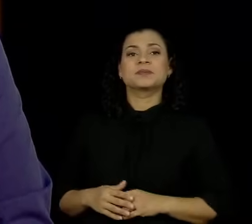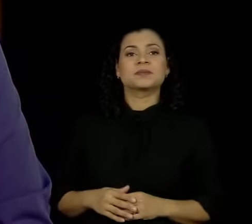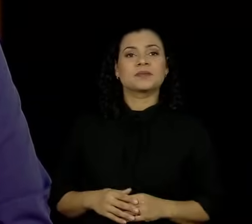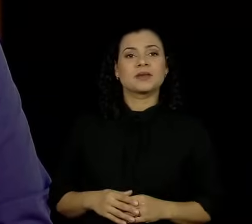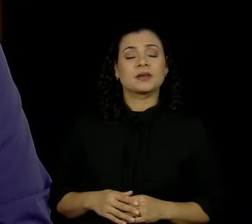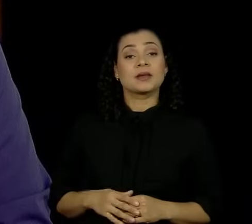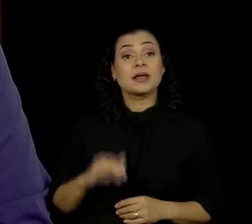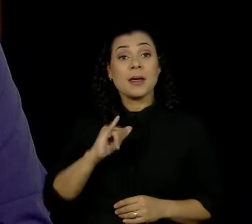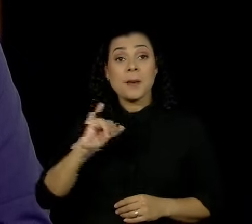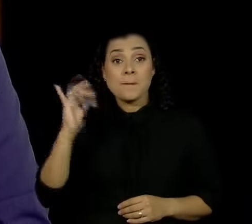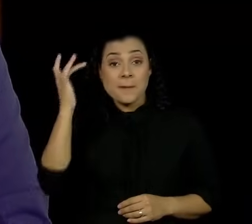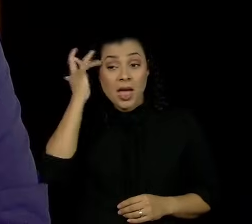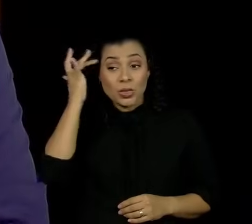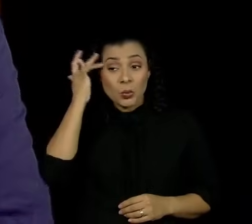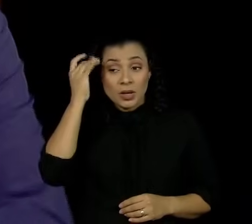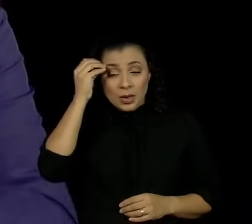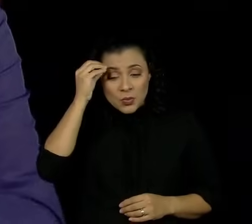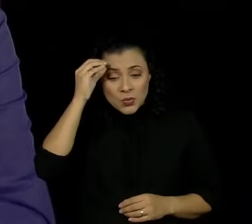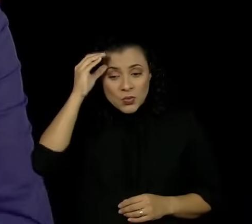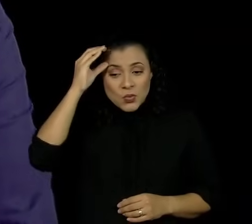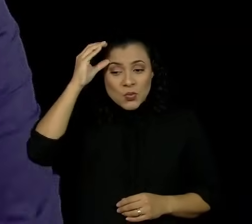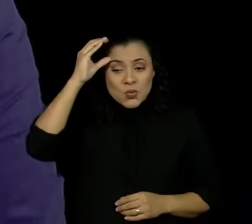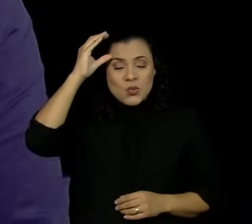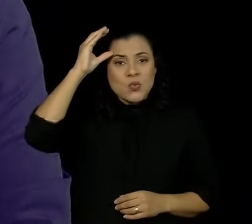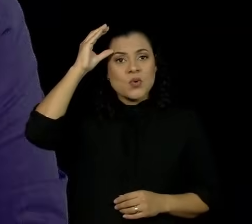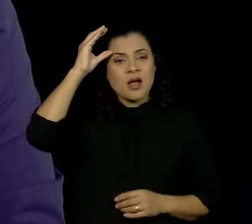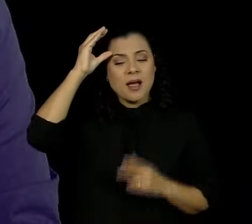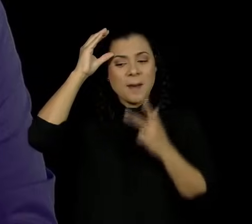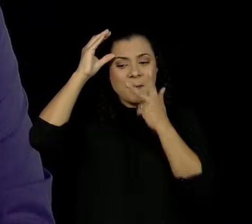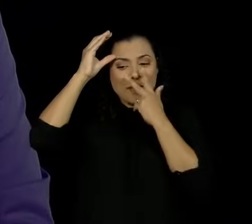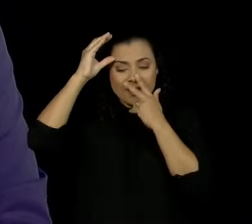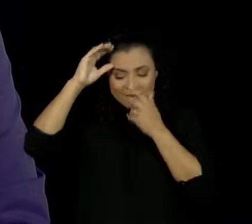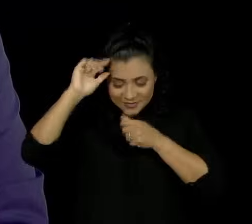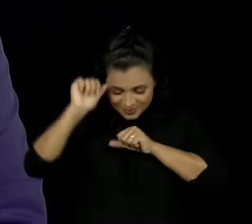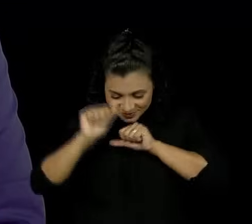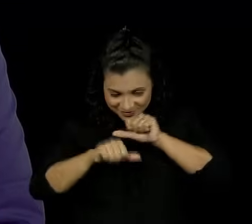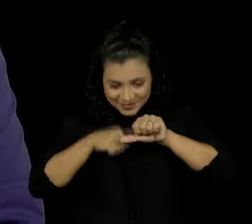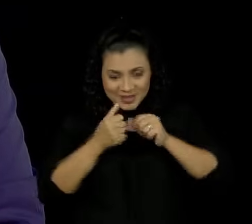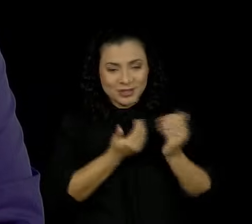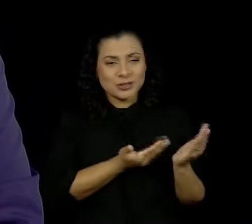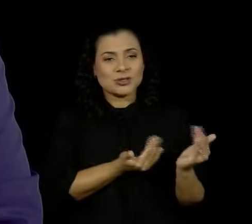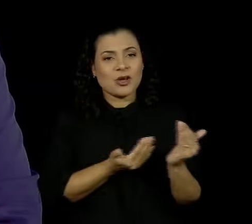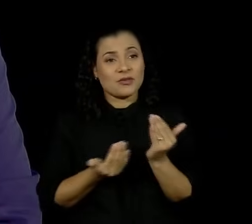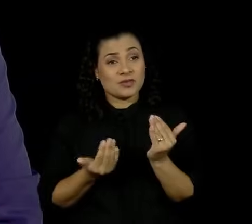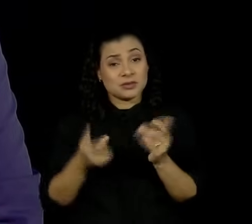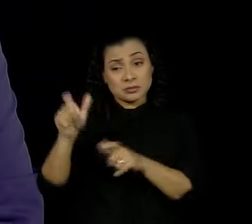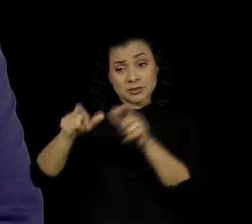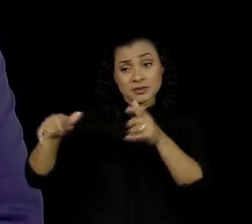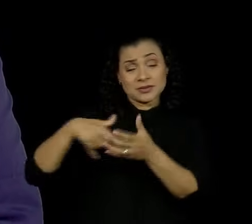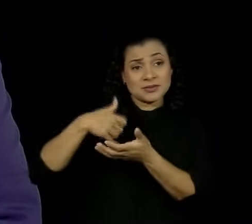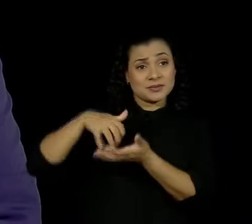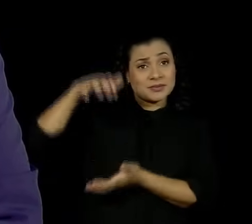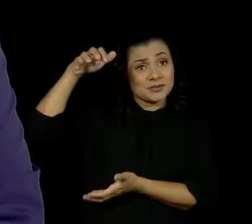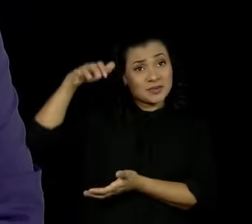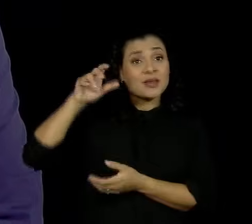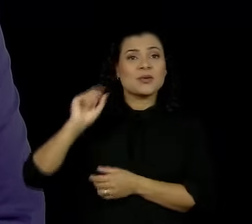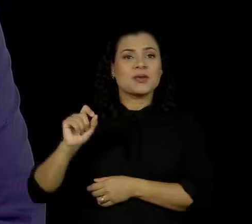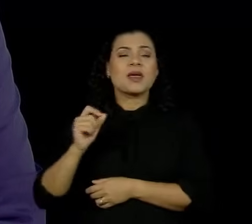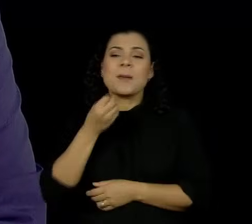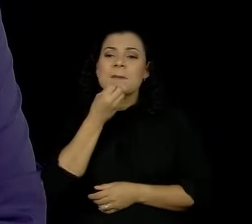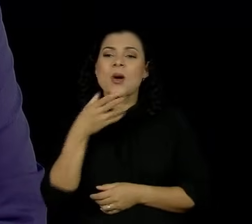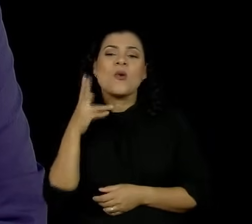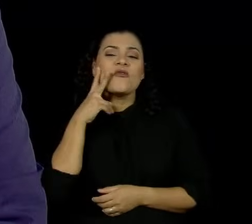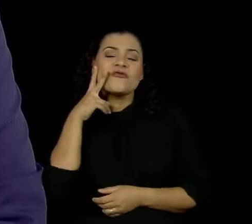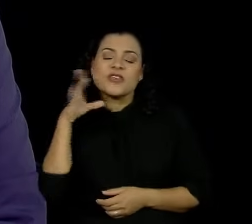mais jovem. Onde ele diz assim: para os velhos é bom e são um borgonha tinto ao pé da